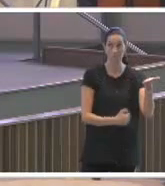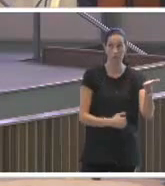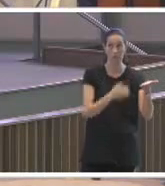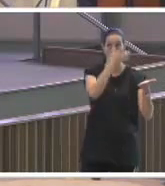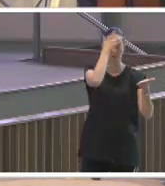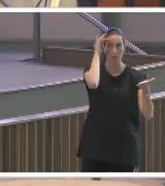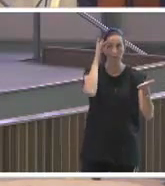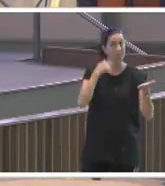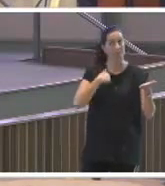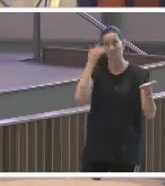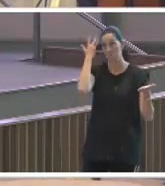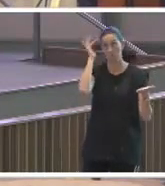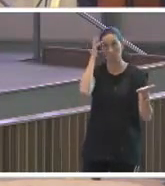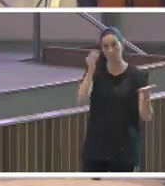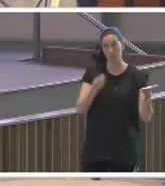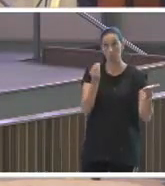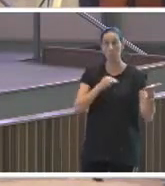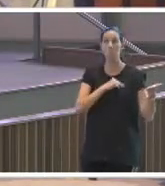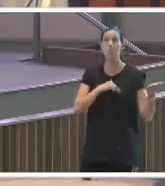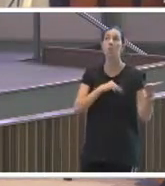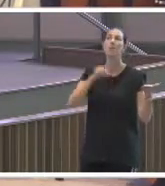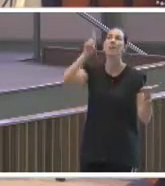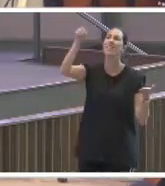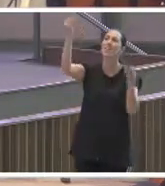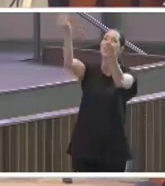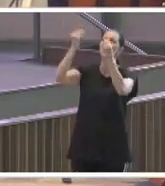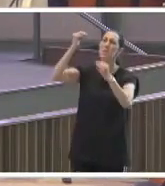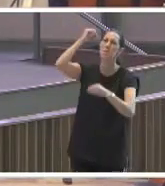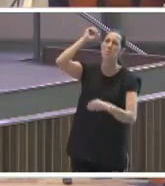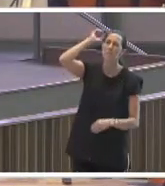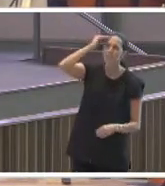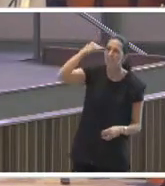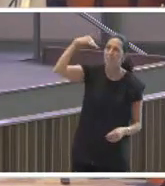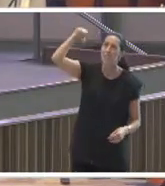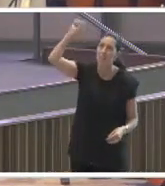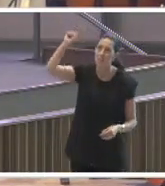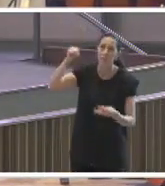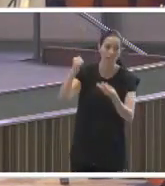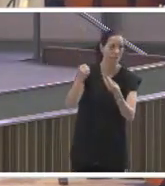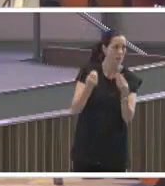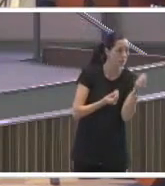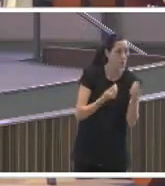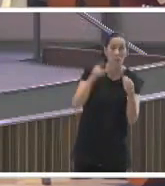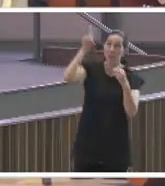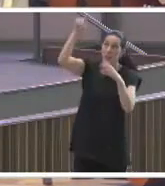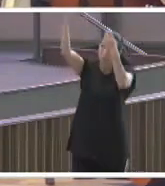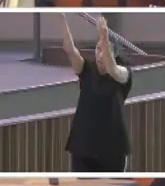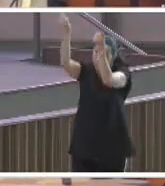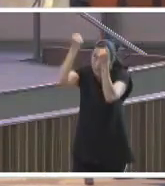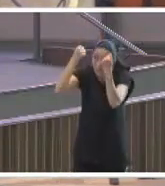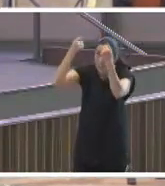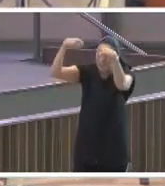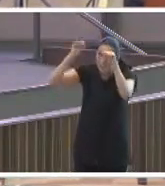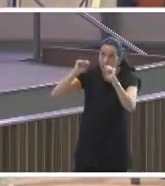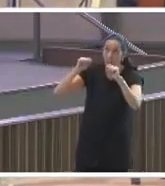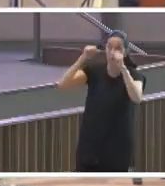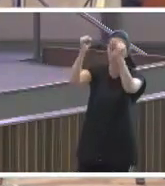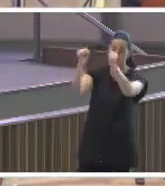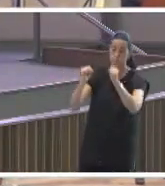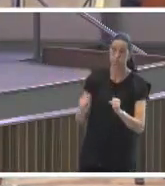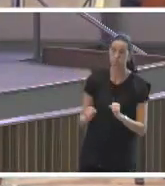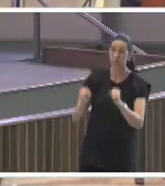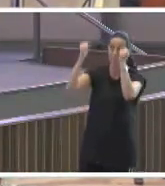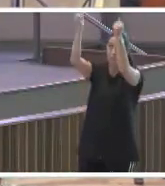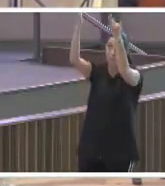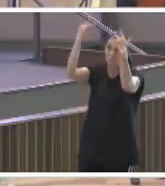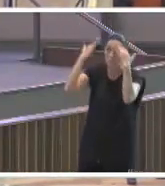como eu vou fazer a missão, mas eu quero pedir sabedoria, eu quero pedir poder do Teu Espírito, eu quero pedir